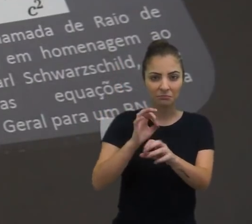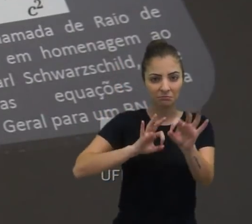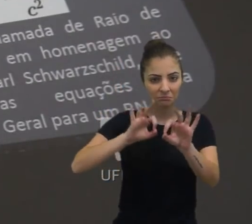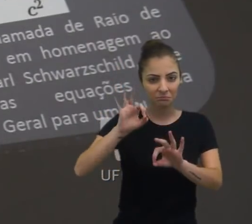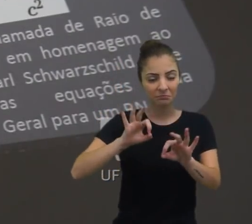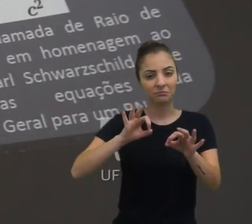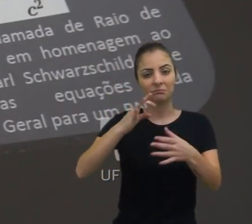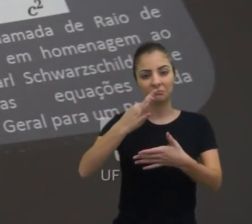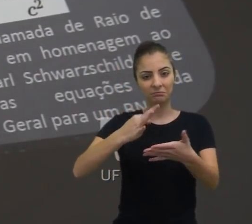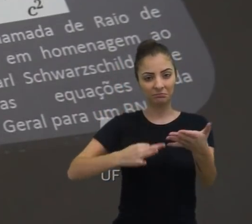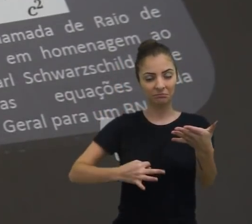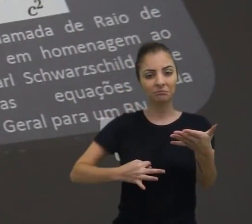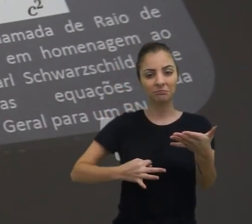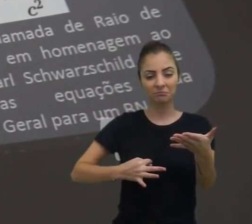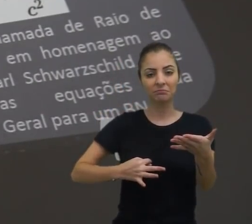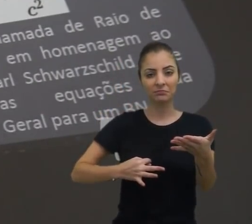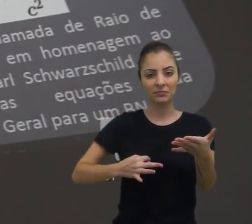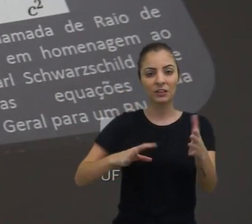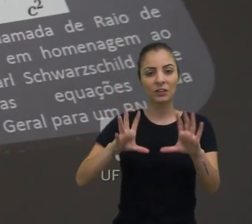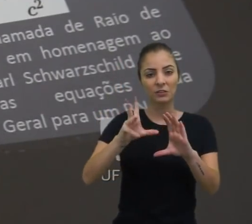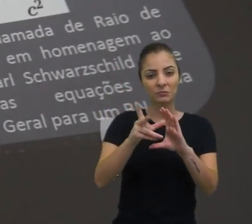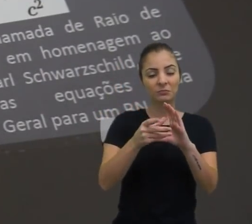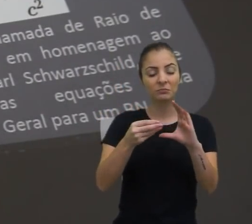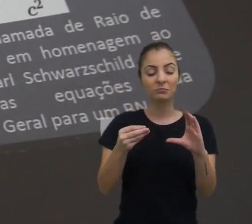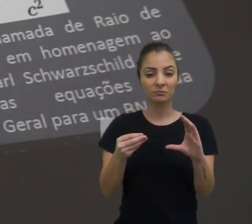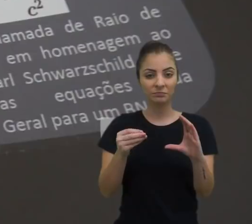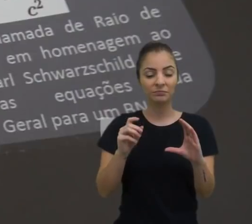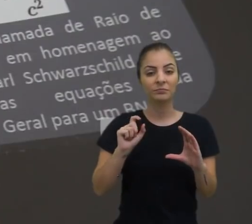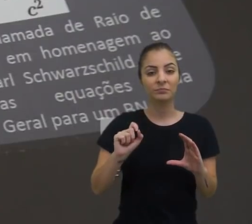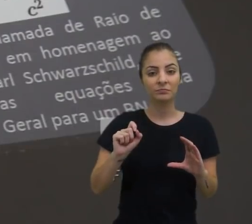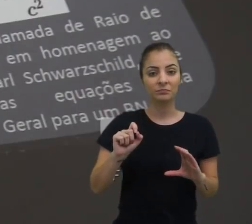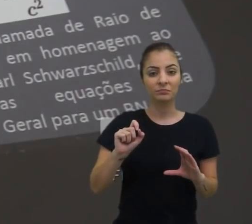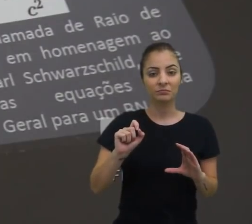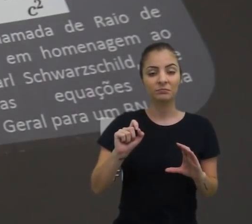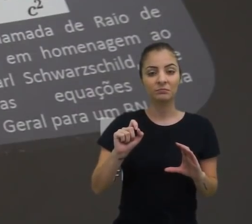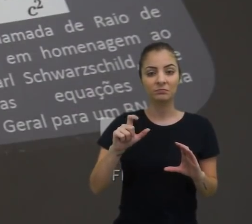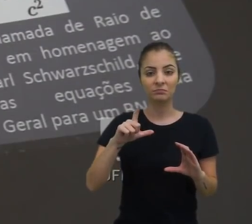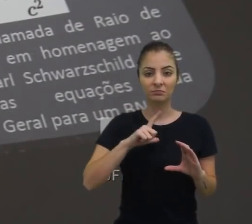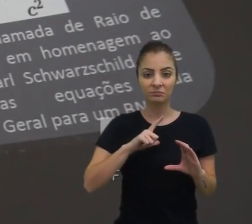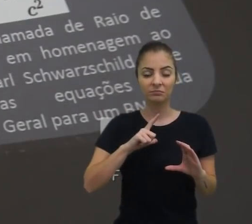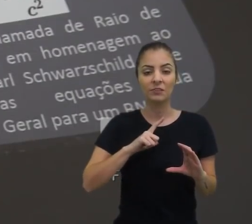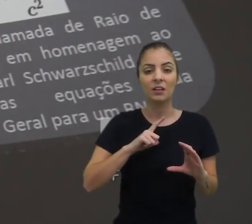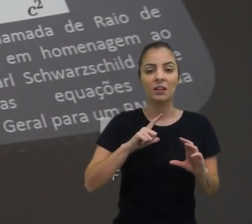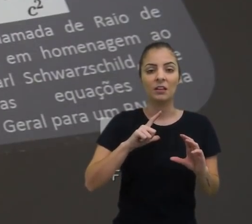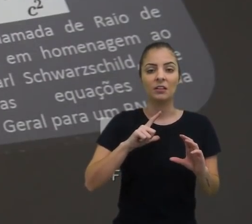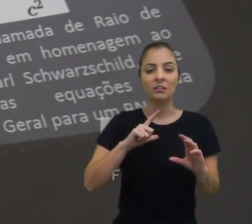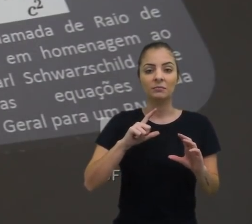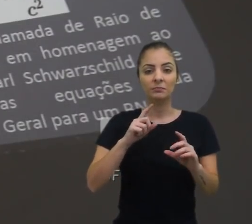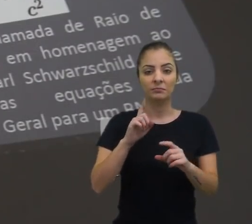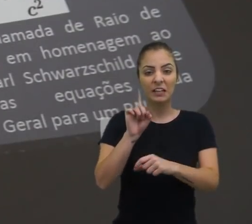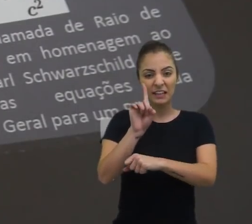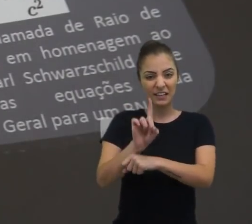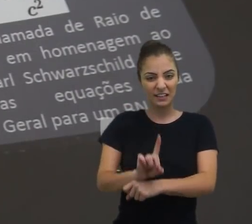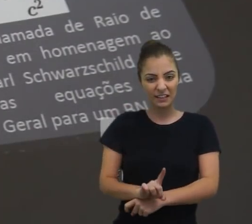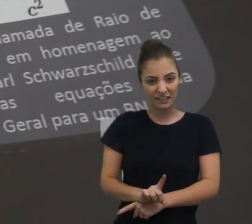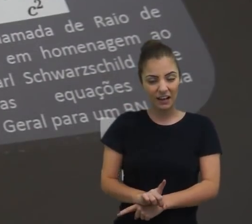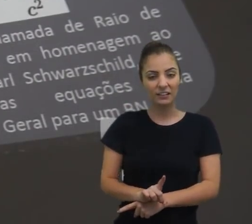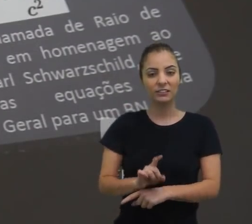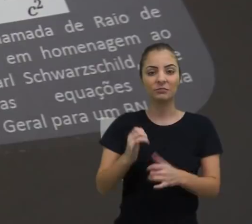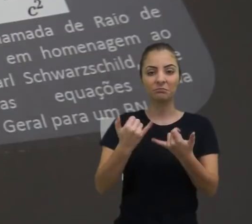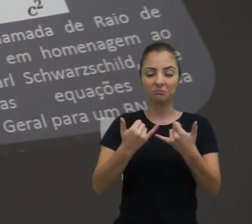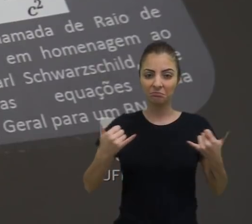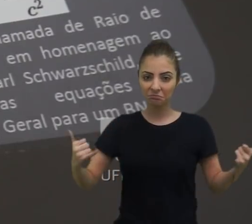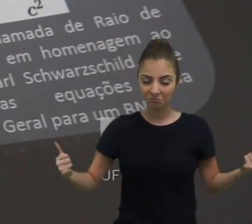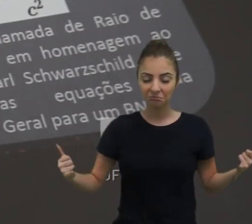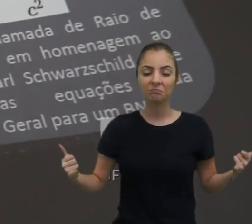colocou uma distribuição de densidade de energia tão grande que ia fazer essa distorção nas